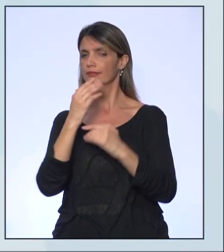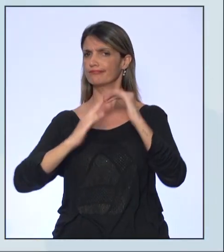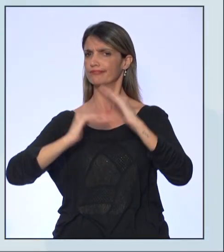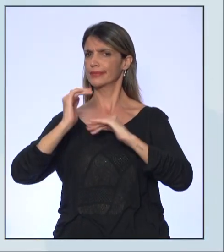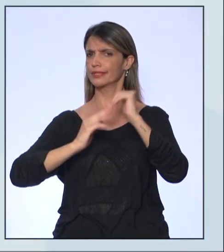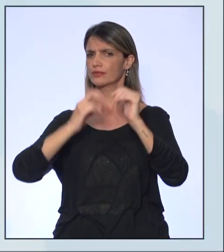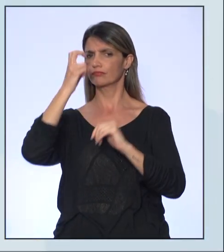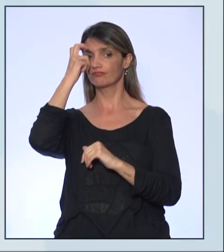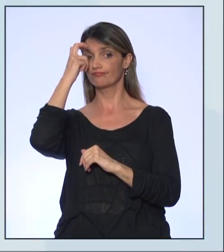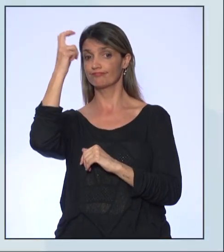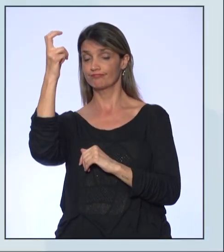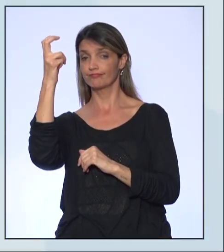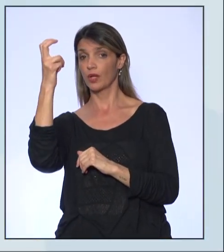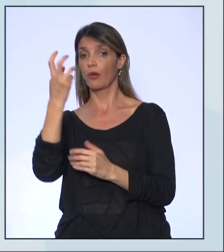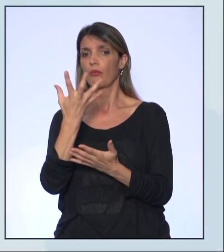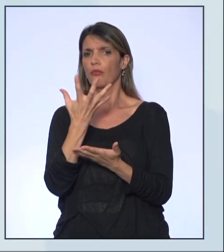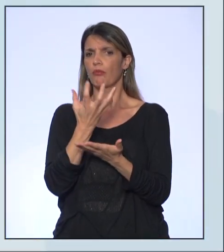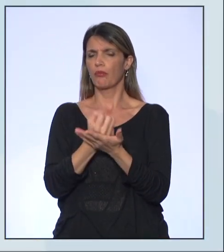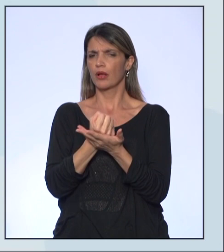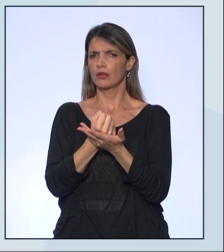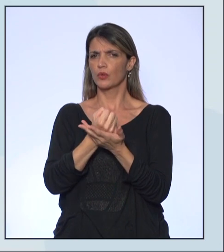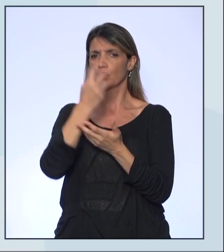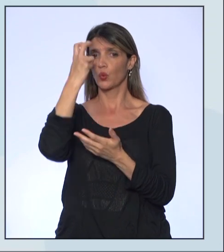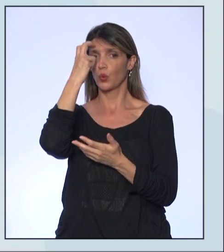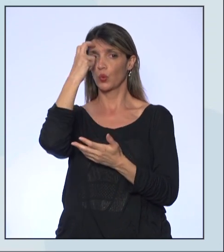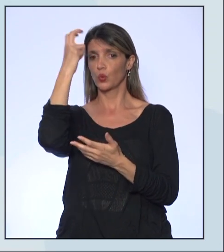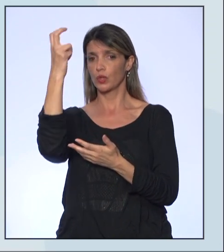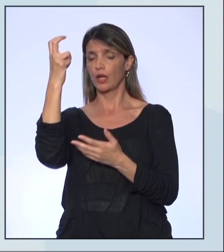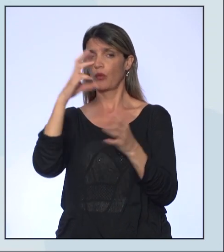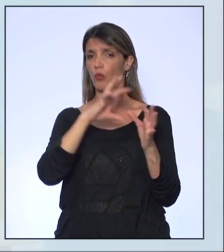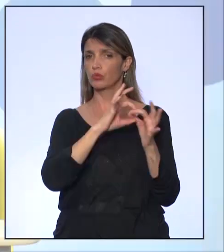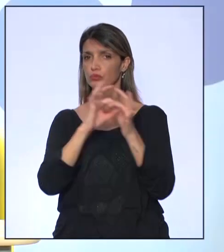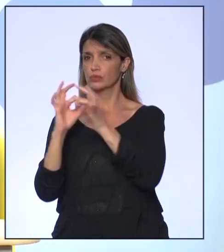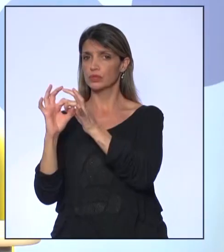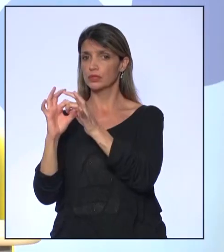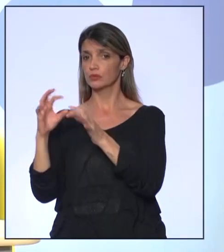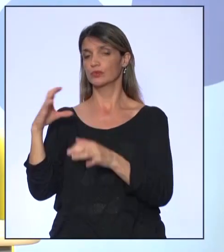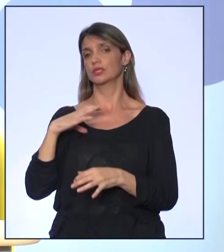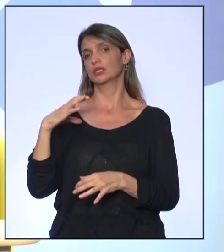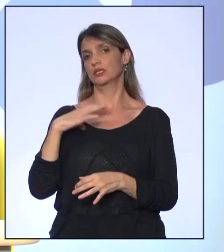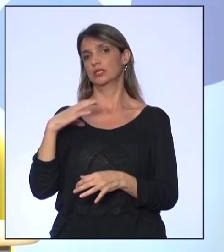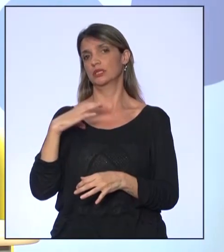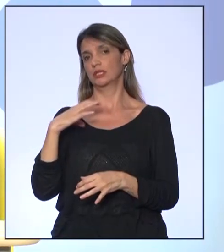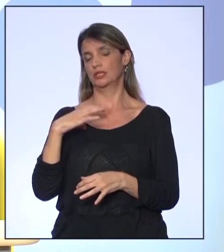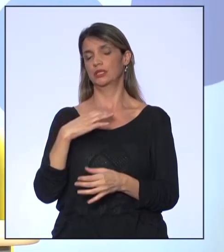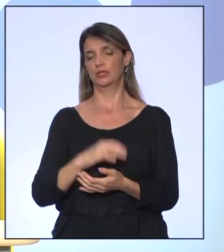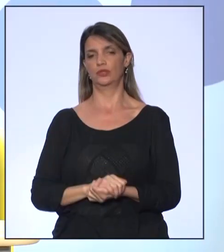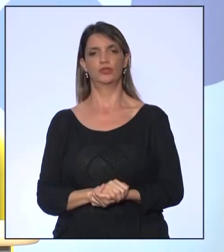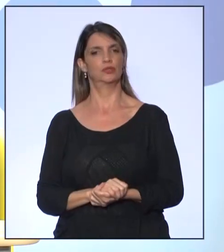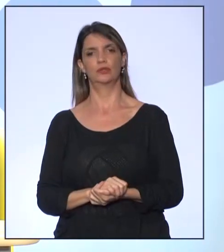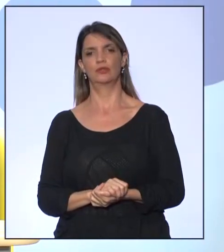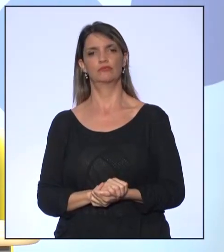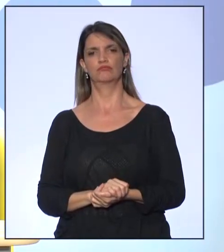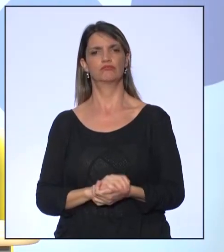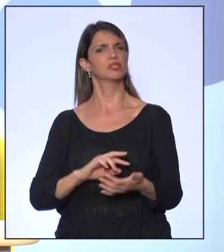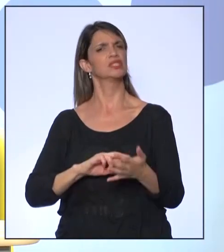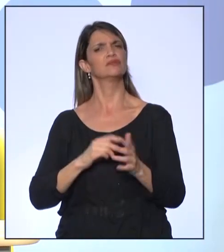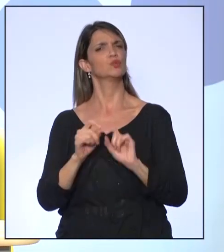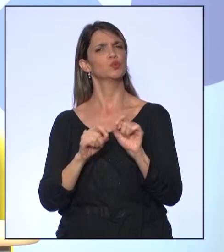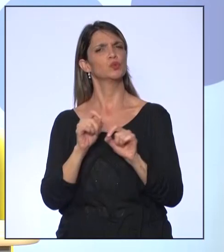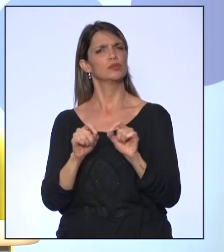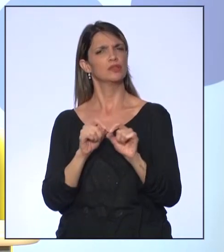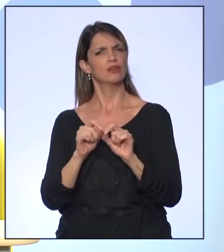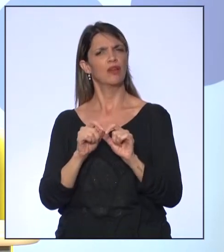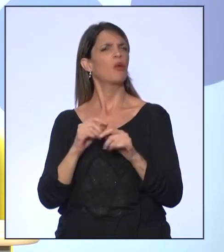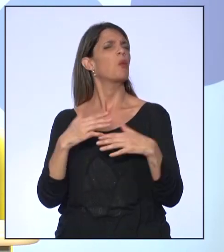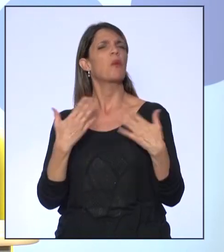práticas culturais como patrimônio cultural no contexto da cultura urbana. Ou seja, né, para que serve essa aula? Que